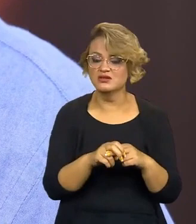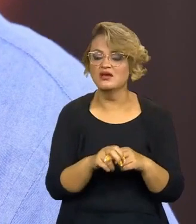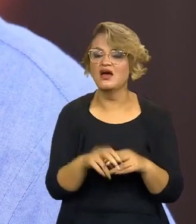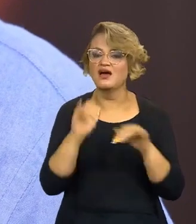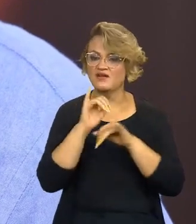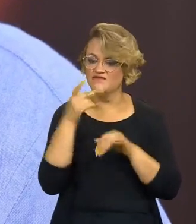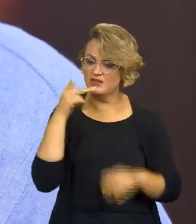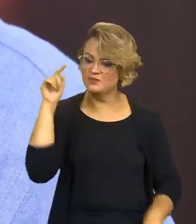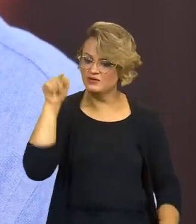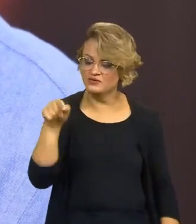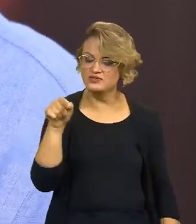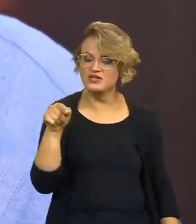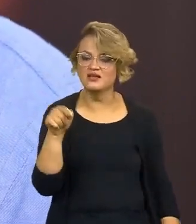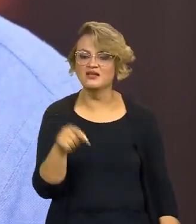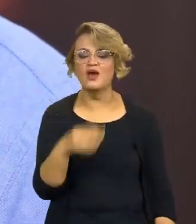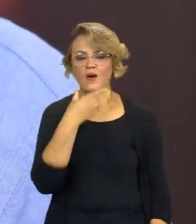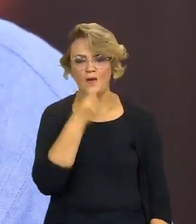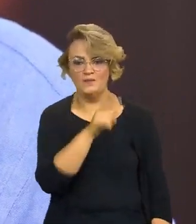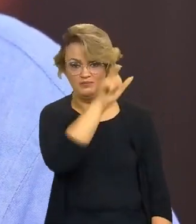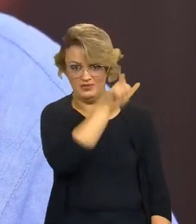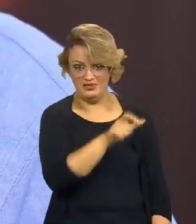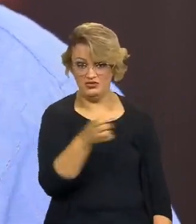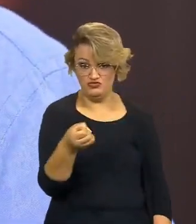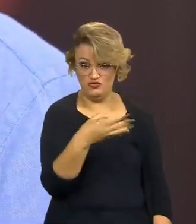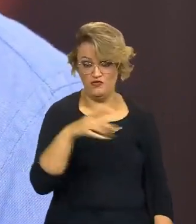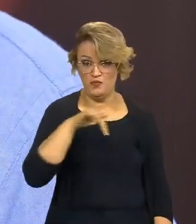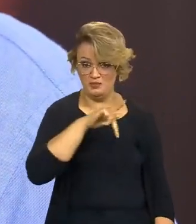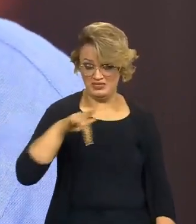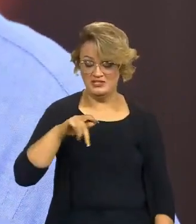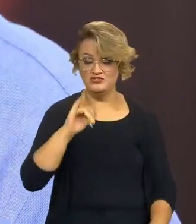o senhor o Márcio poxa é um homem 100%